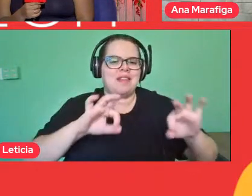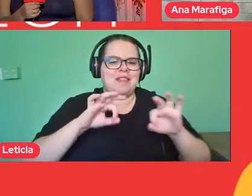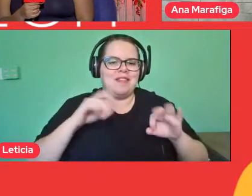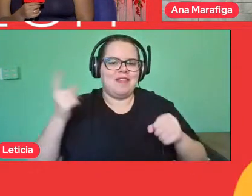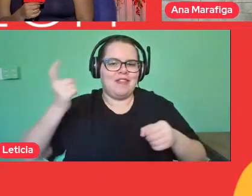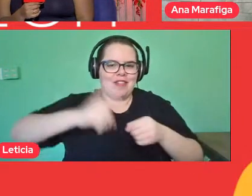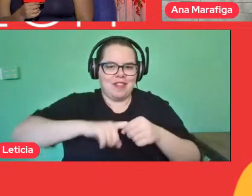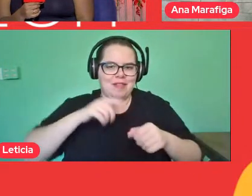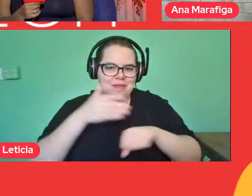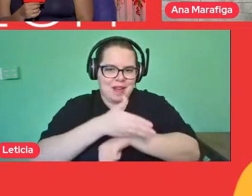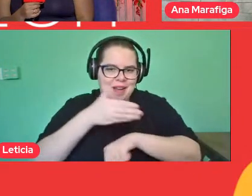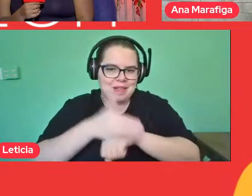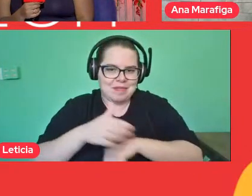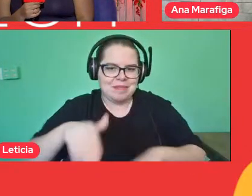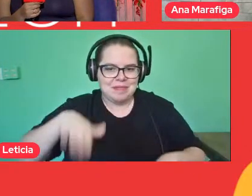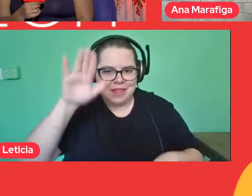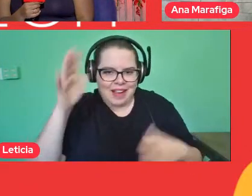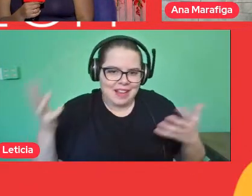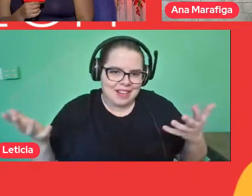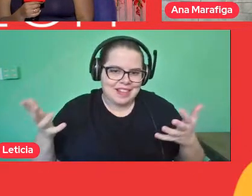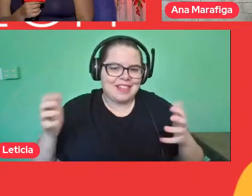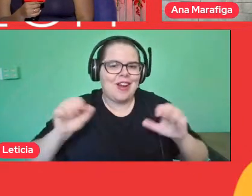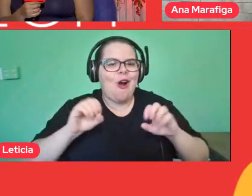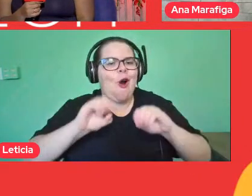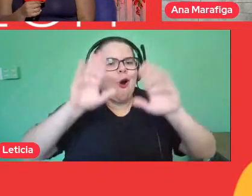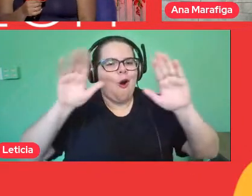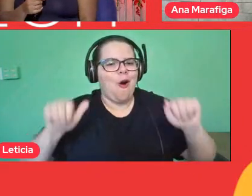uma participante mais ativa. Eba!